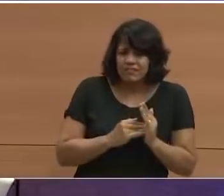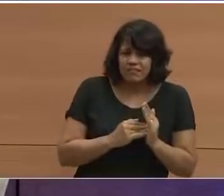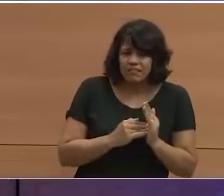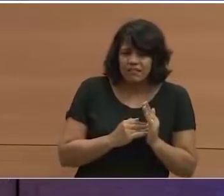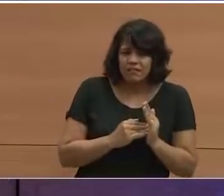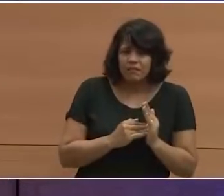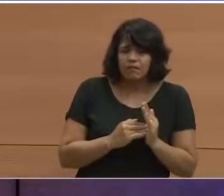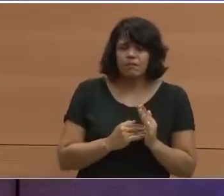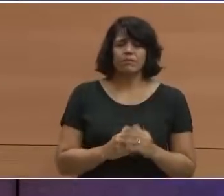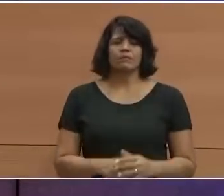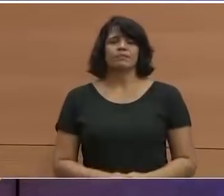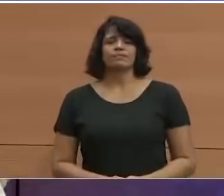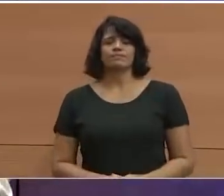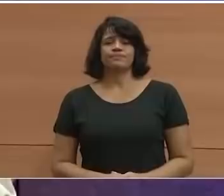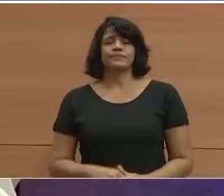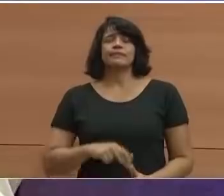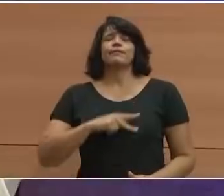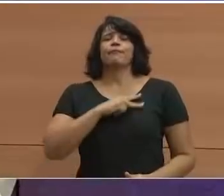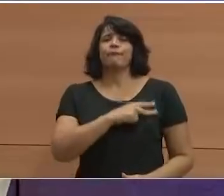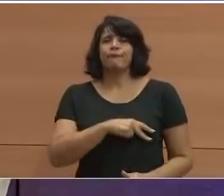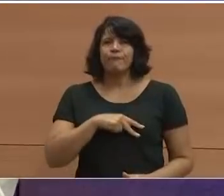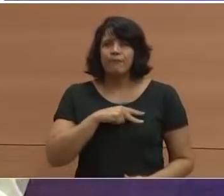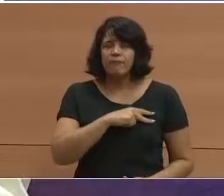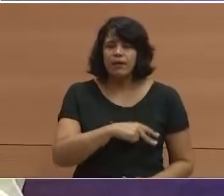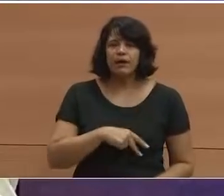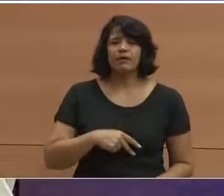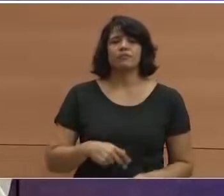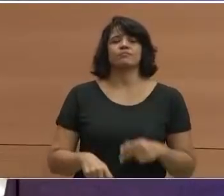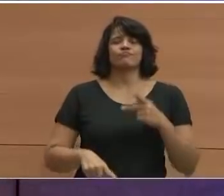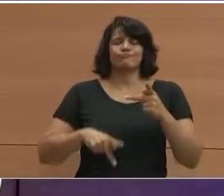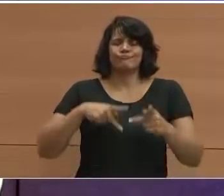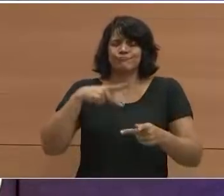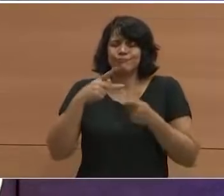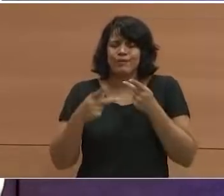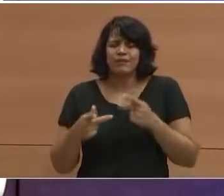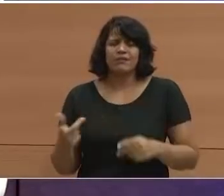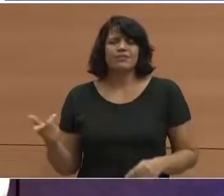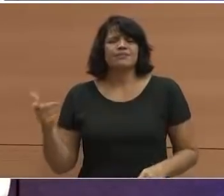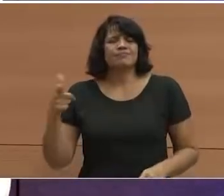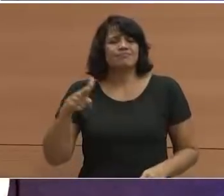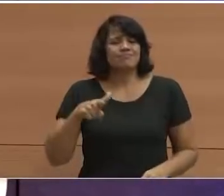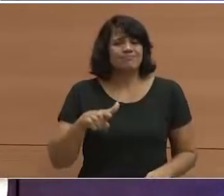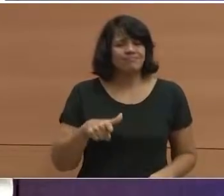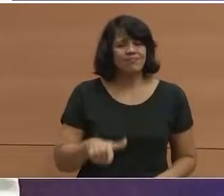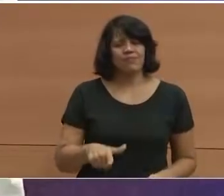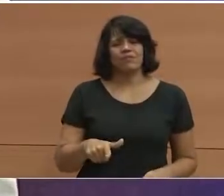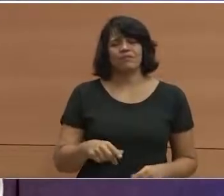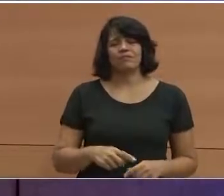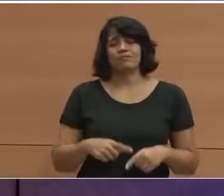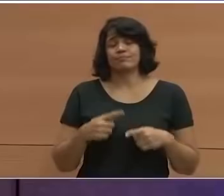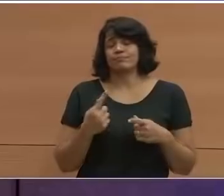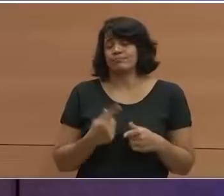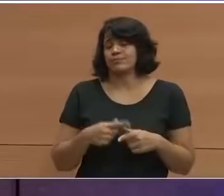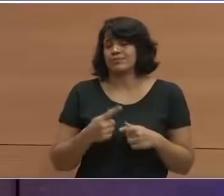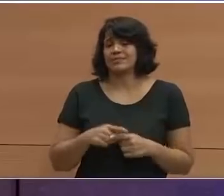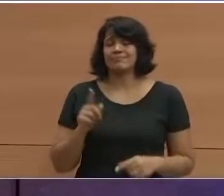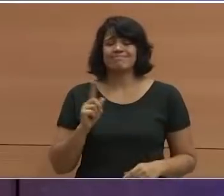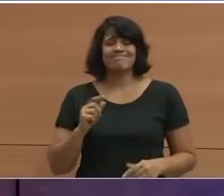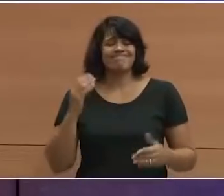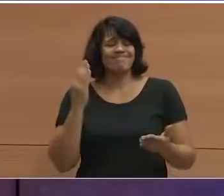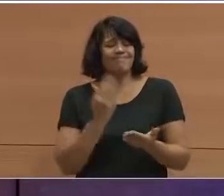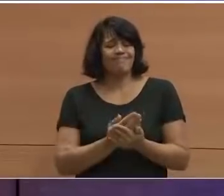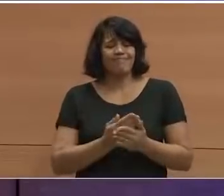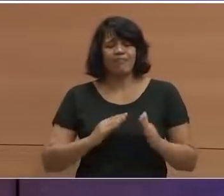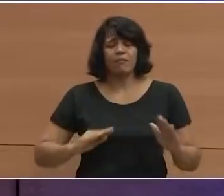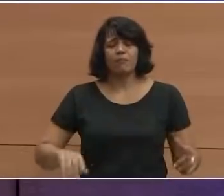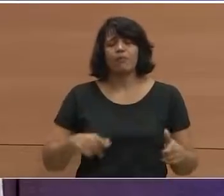capítulo de 2 Coríntios, ele ainda não tinha posto um pingo nos is, né?